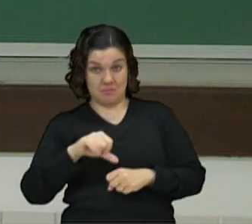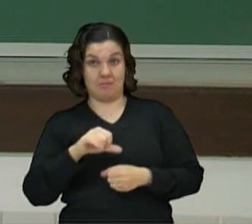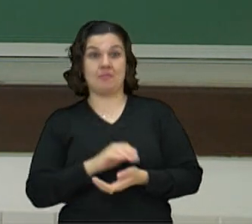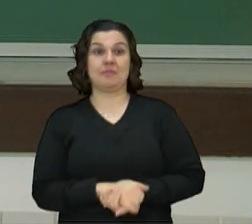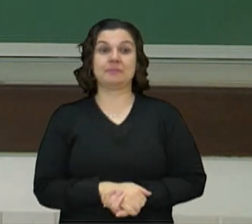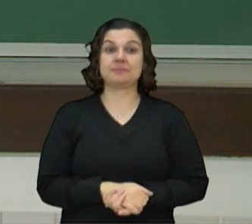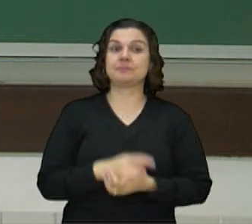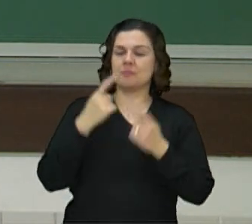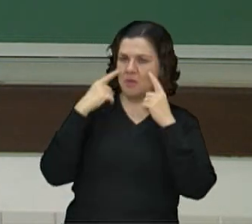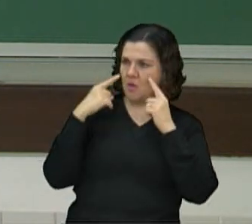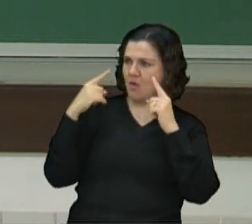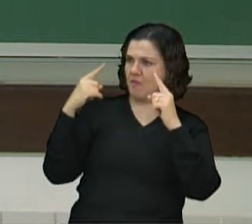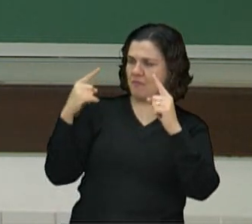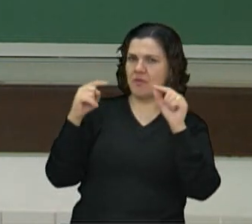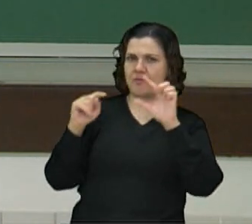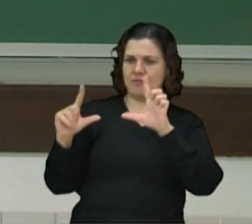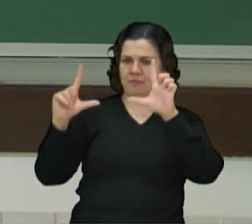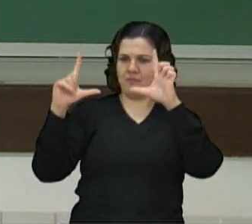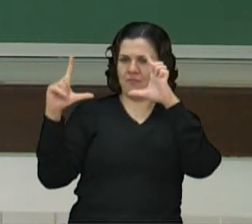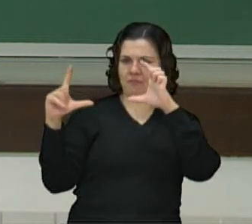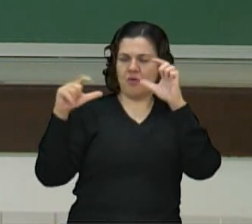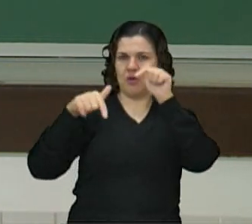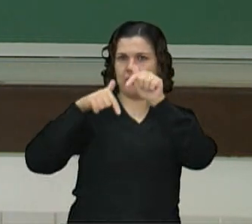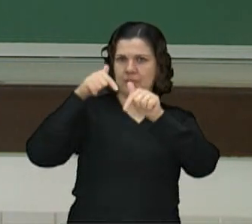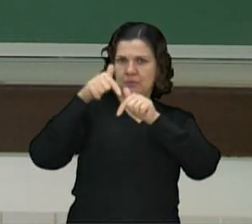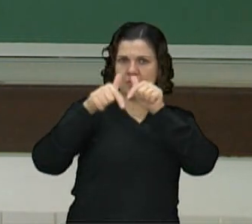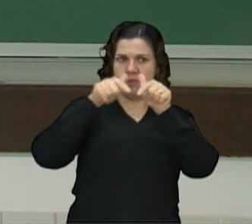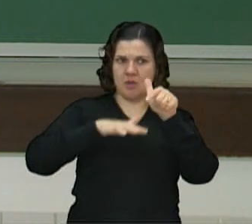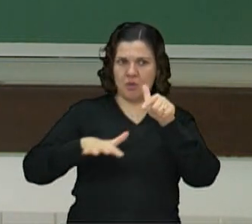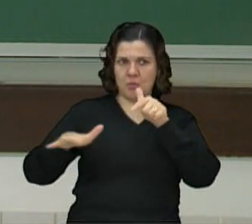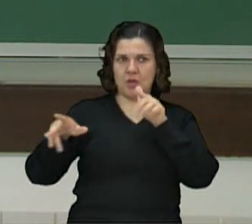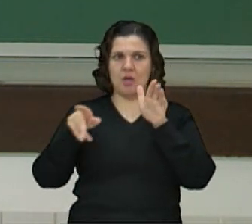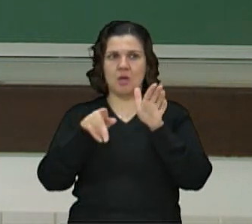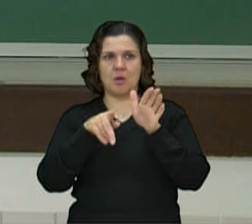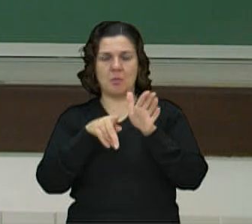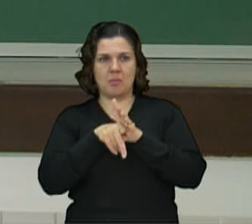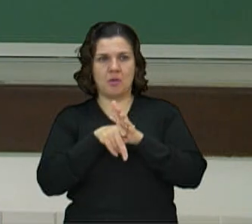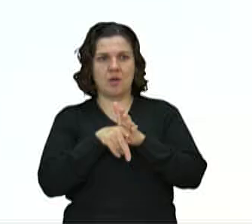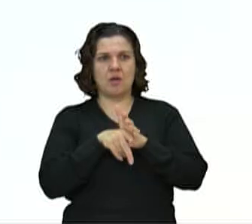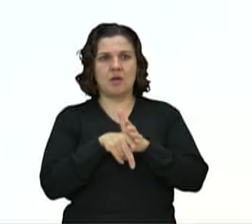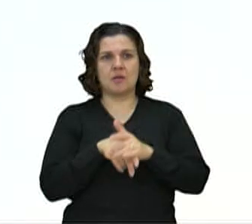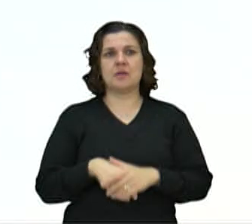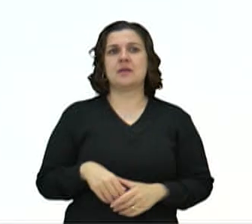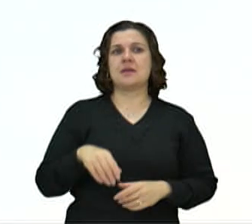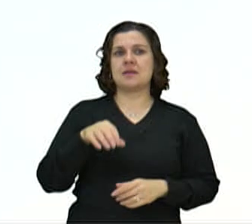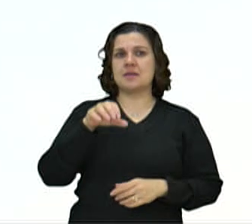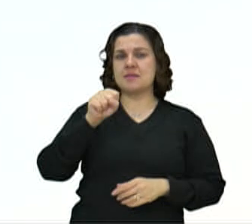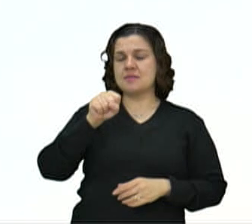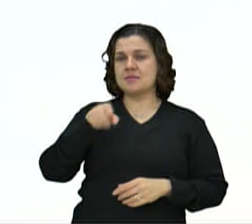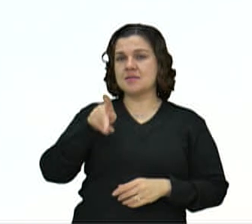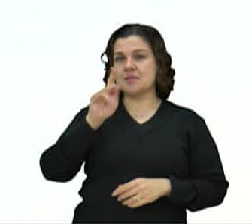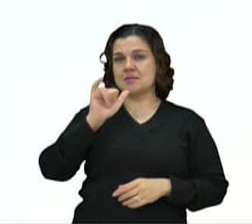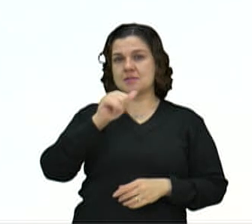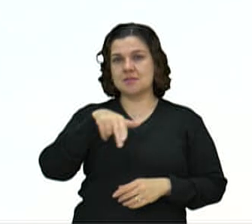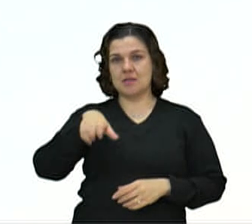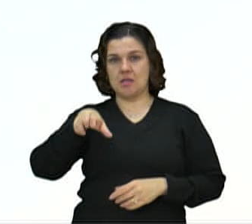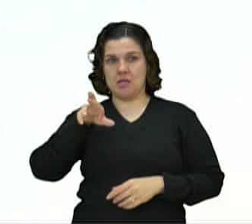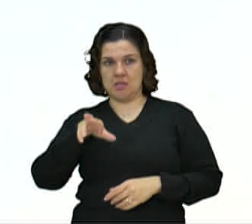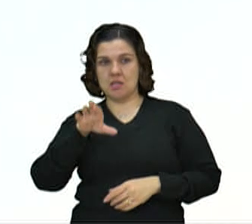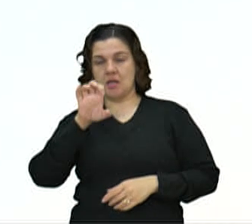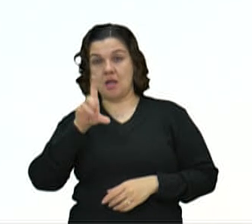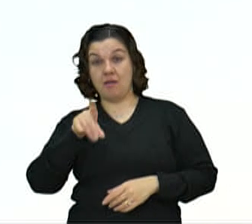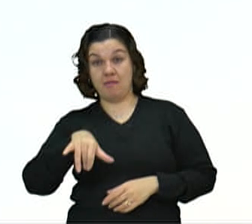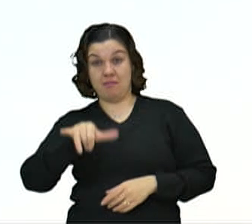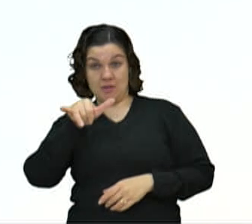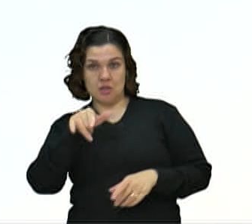1919. Aqui você tem a foto de trabalhadores de um estaleiro, do estaleiro Skinner e Ed. Esses trabalhadores brigando